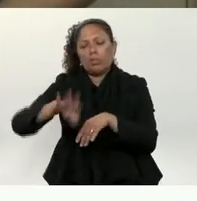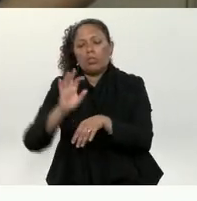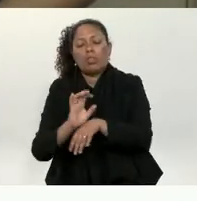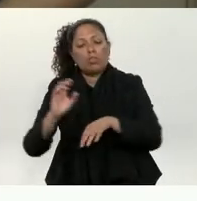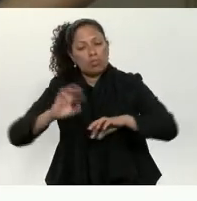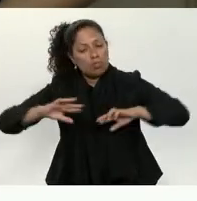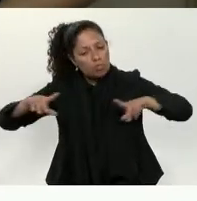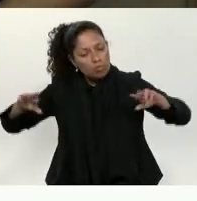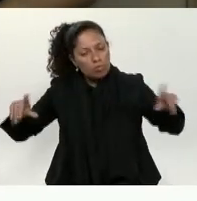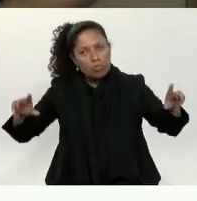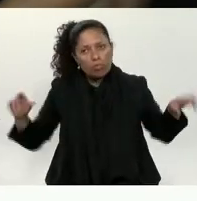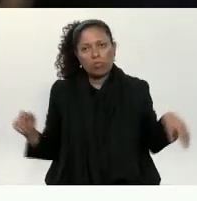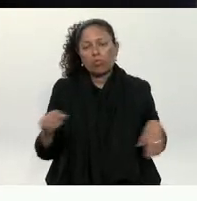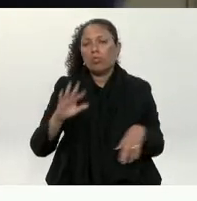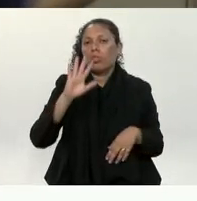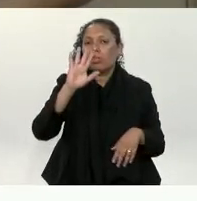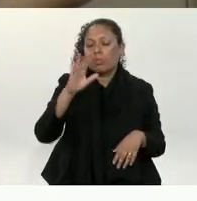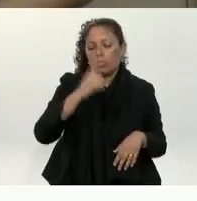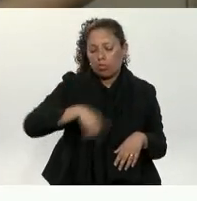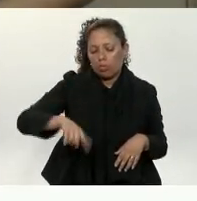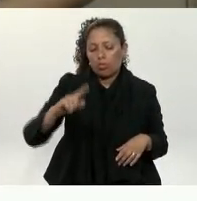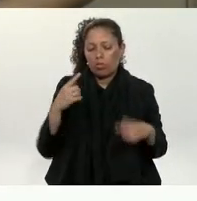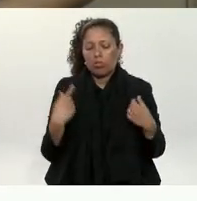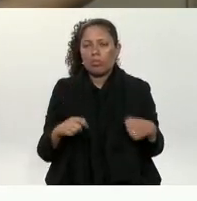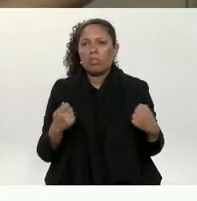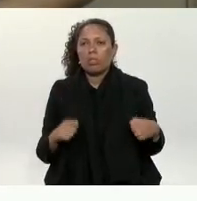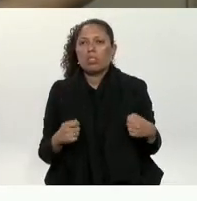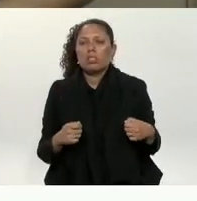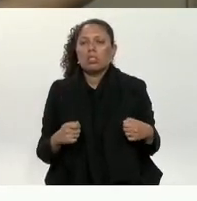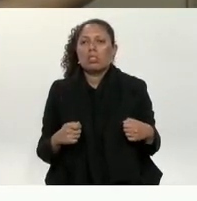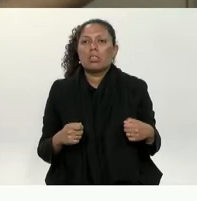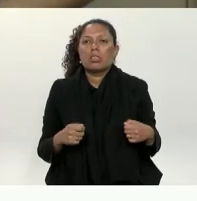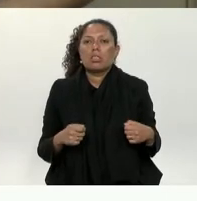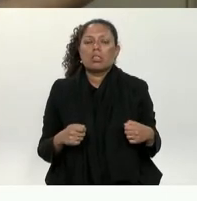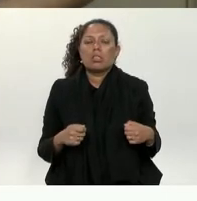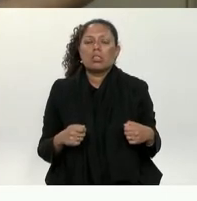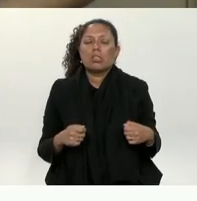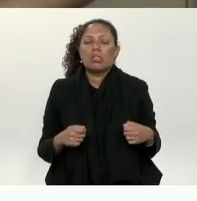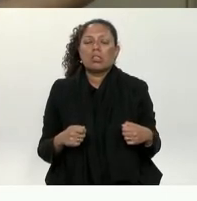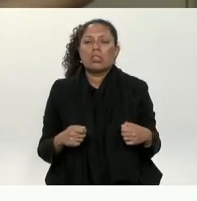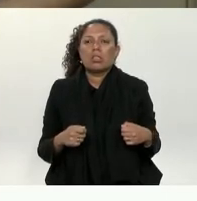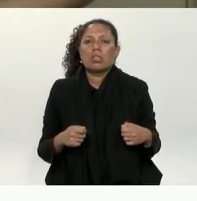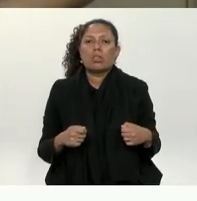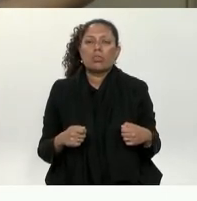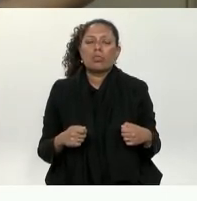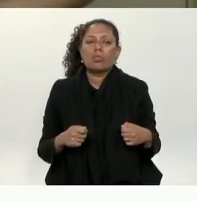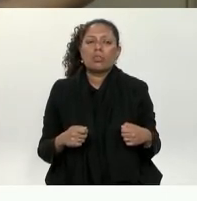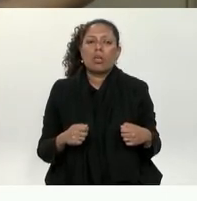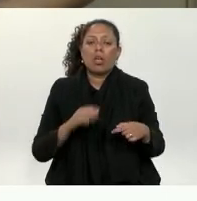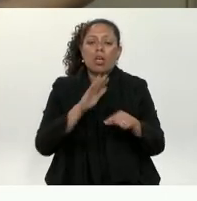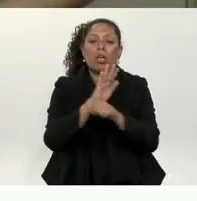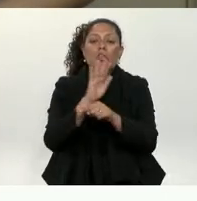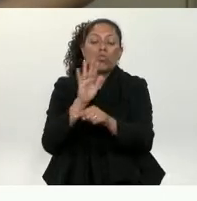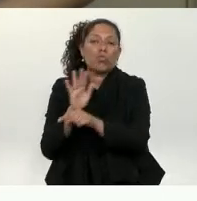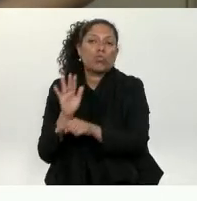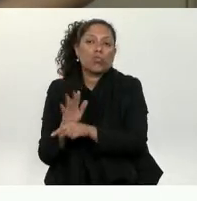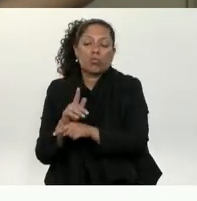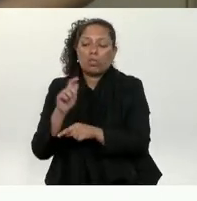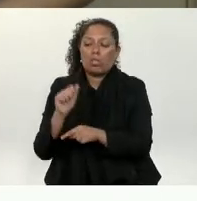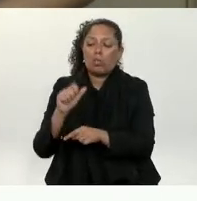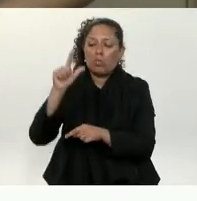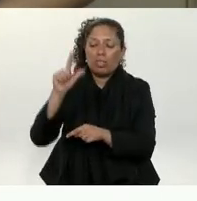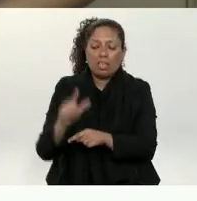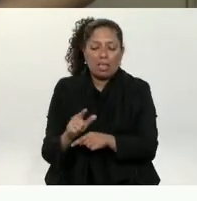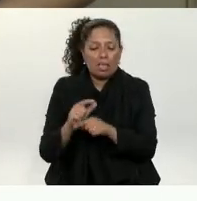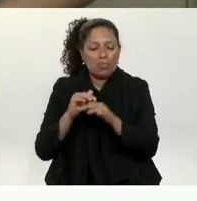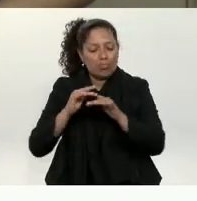Agora, precisamos, sim, influenciar. Nossa meta é incentivar a instalação de gasodutos que favoreçam o